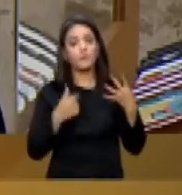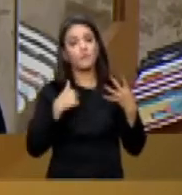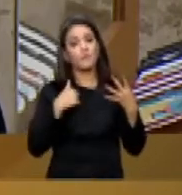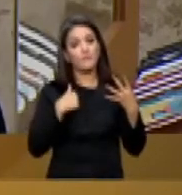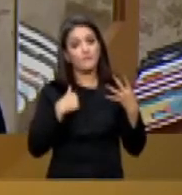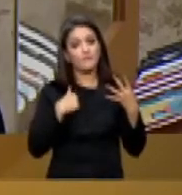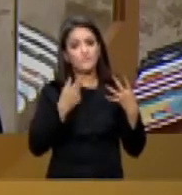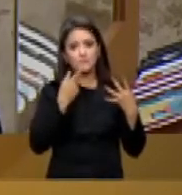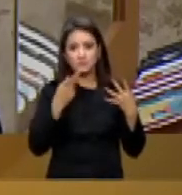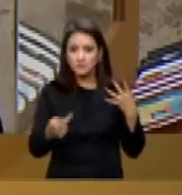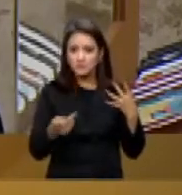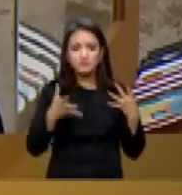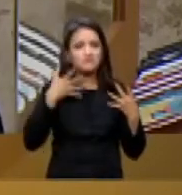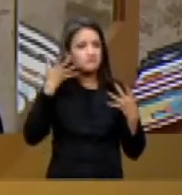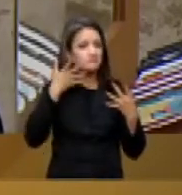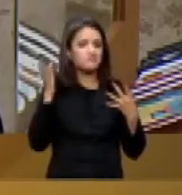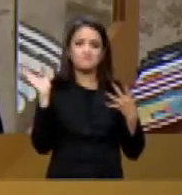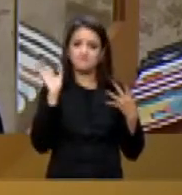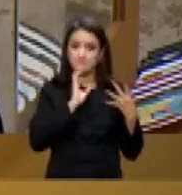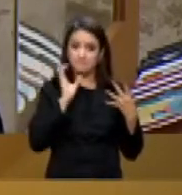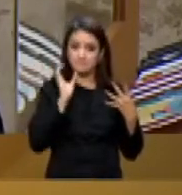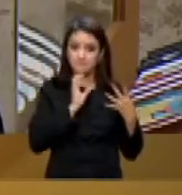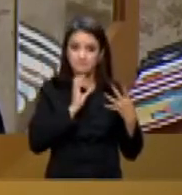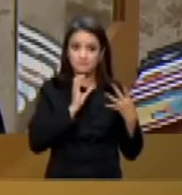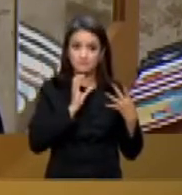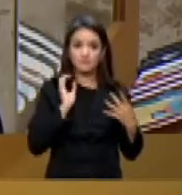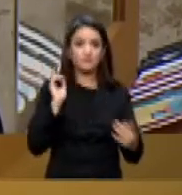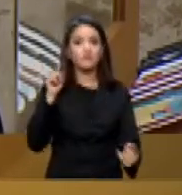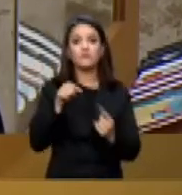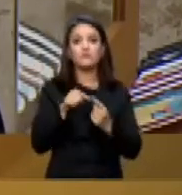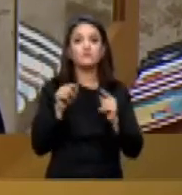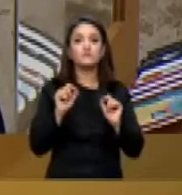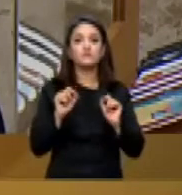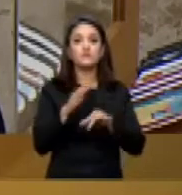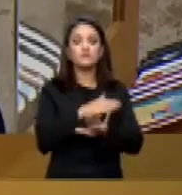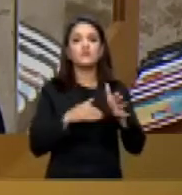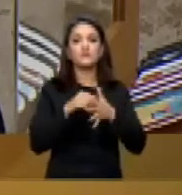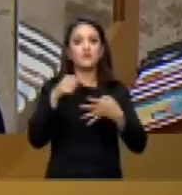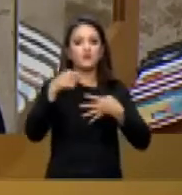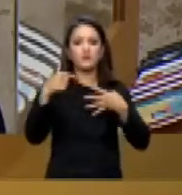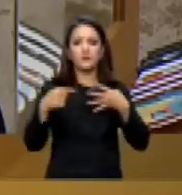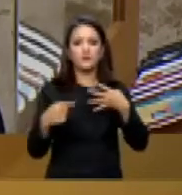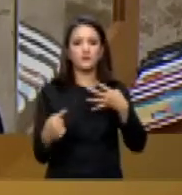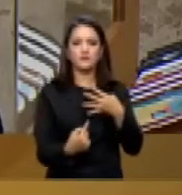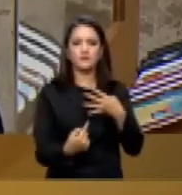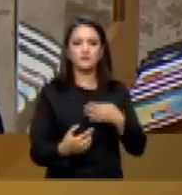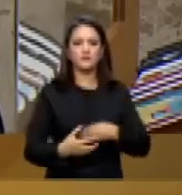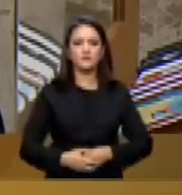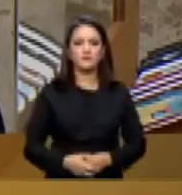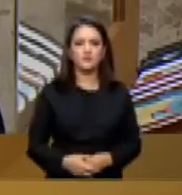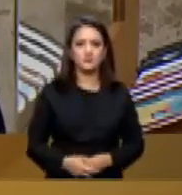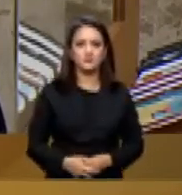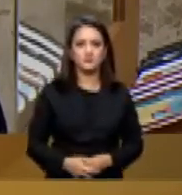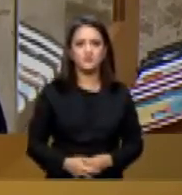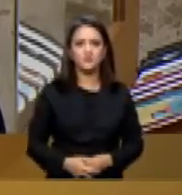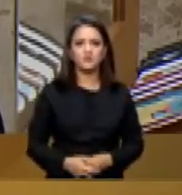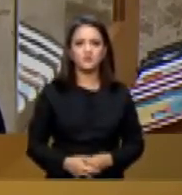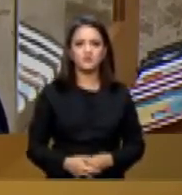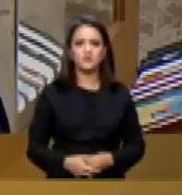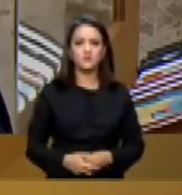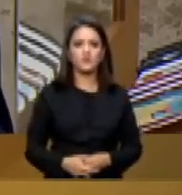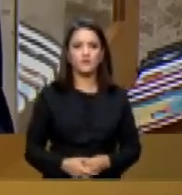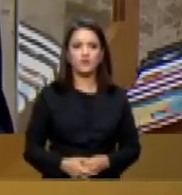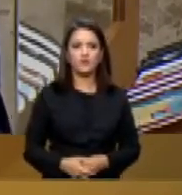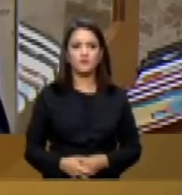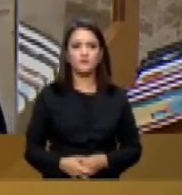uma sustentação oral, buscando envolver todos os pontos aqui questionados.